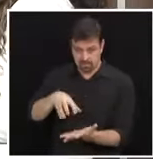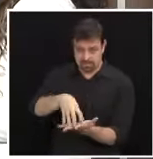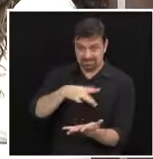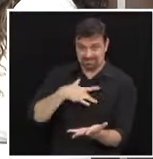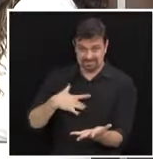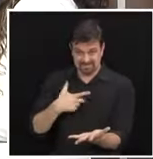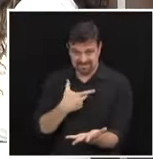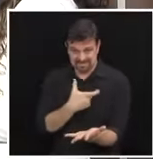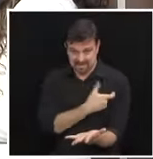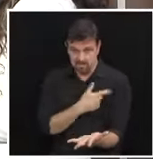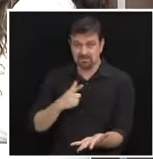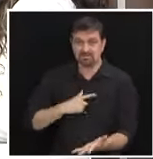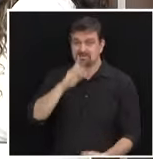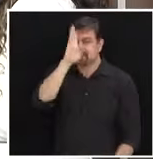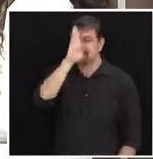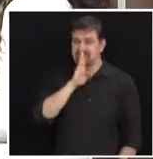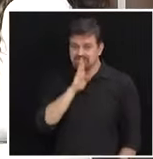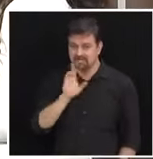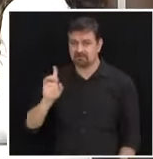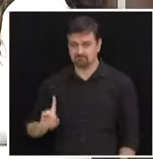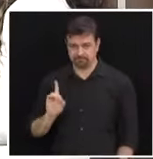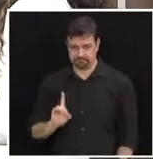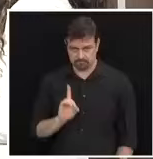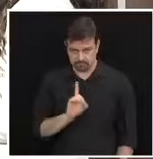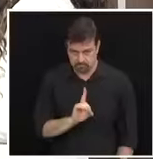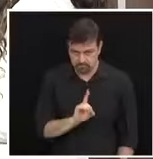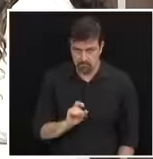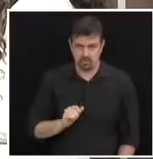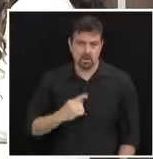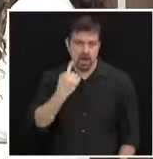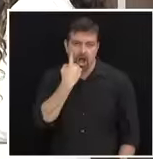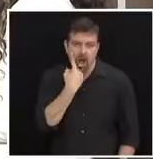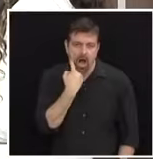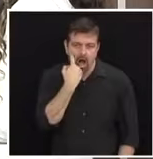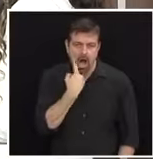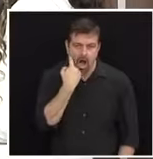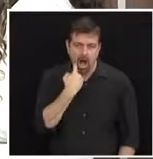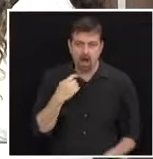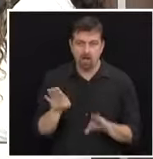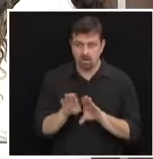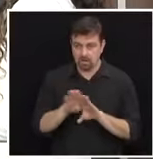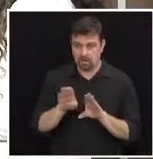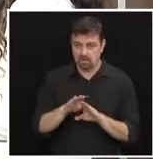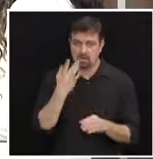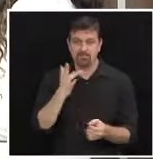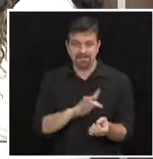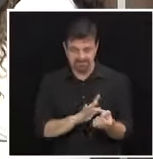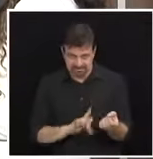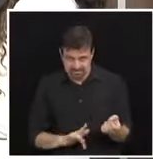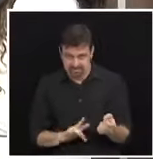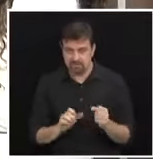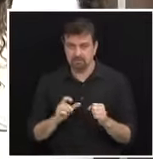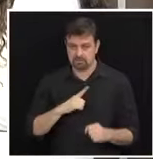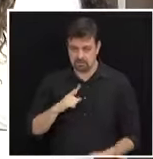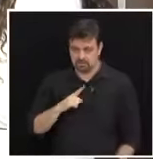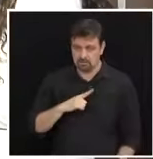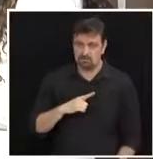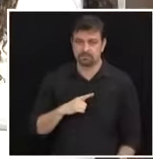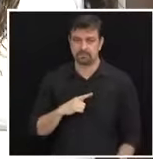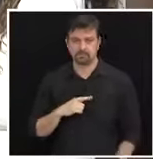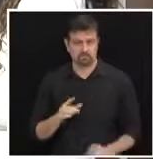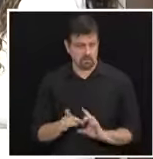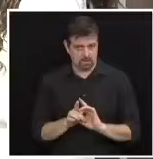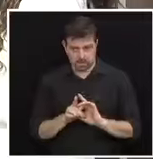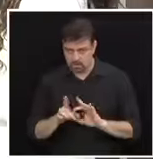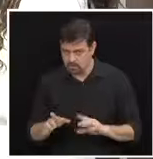você vai e tem o acesso a ele, né? Tanto a esse pela saliva, como também pelo sangue, né? É